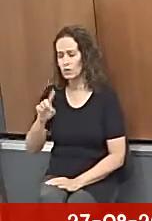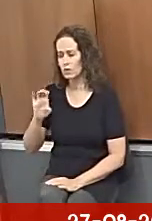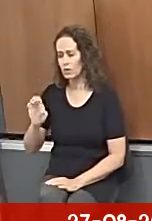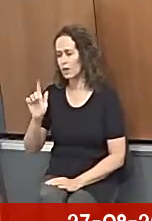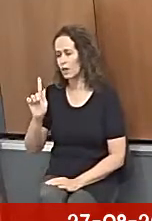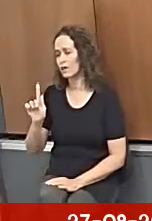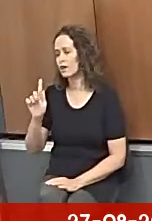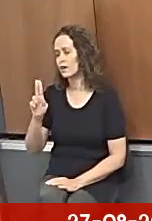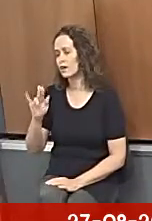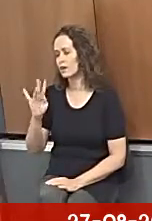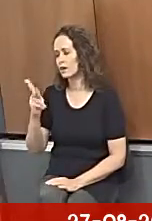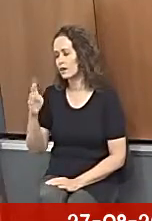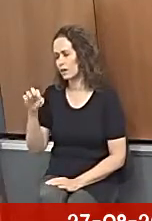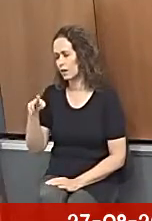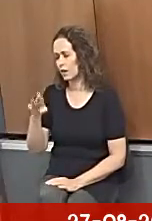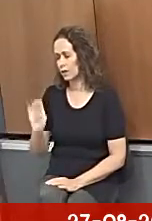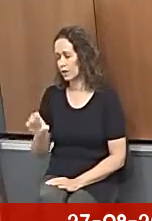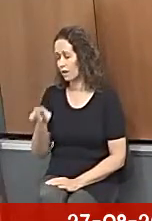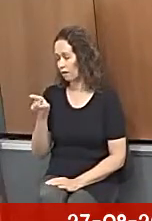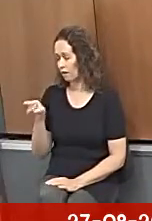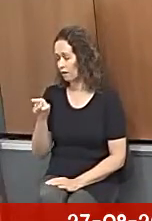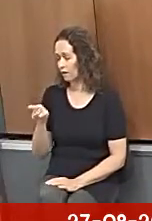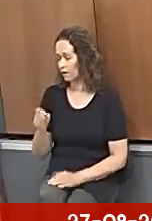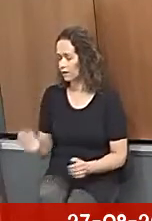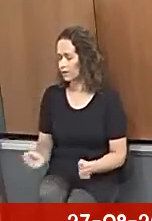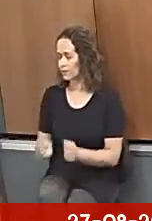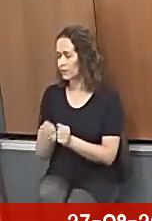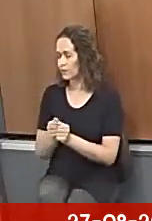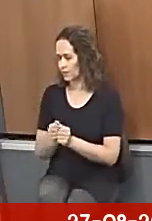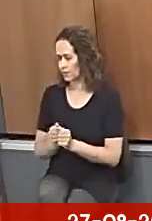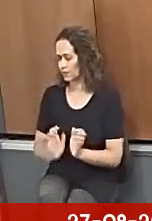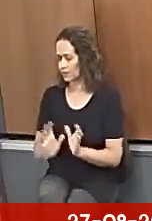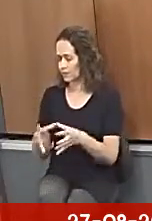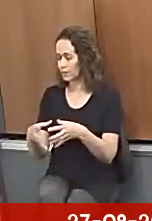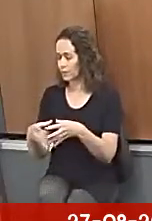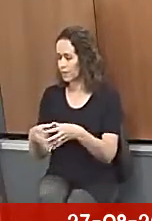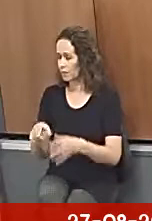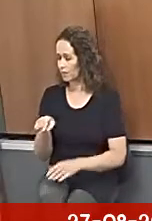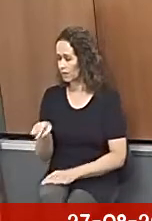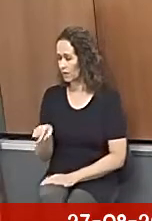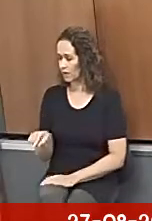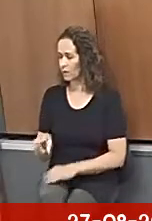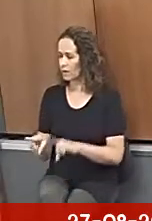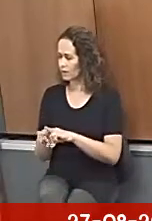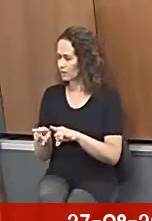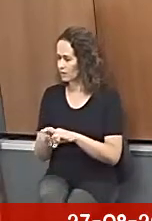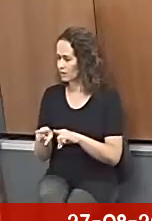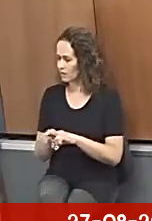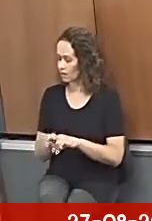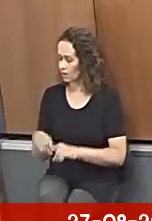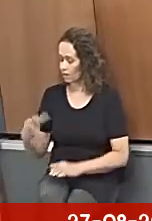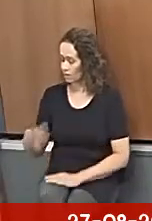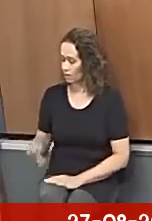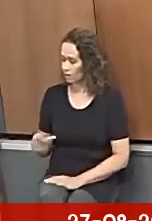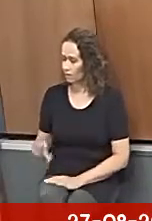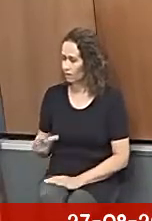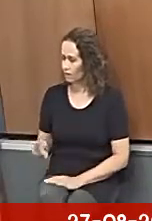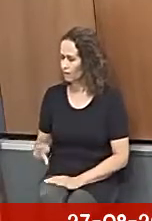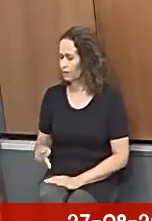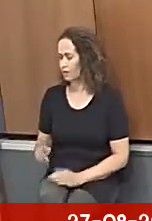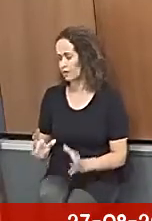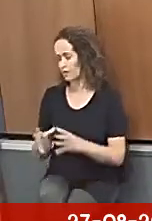que além de membro da comissão da defesa do direito da pessoa com deficiência deputado segue lep presídio nessa casa comissão de